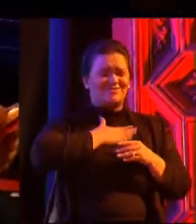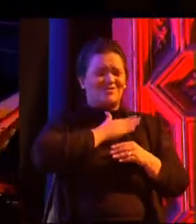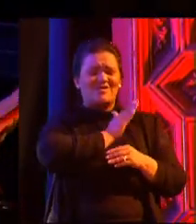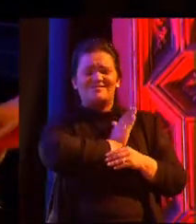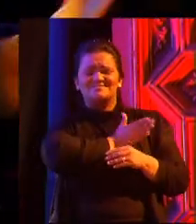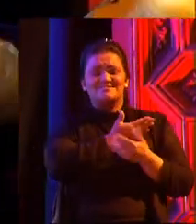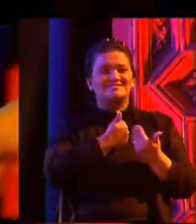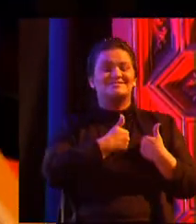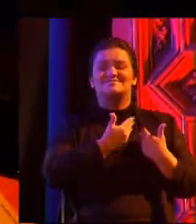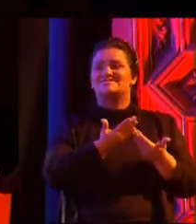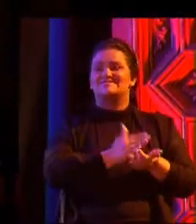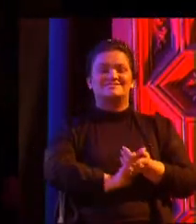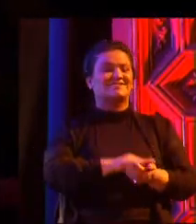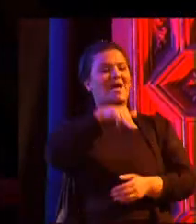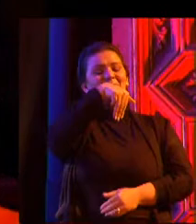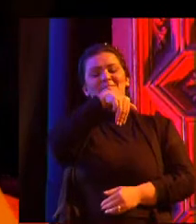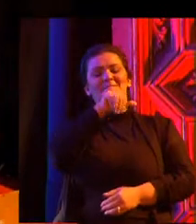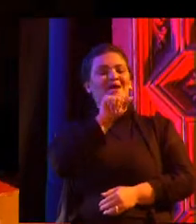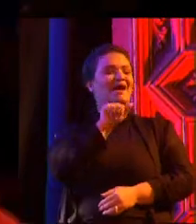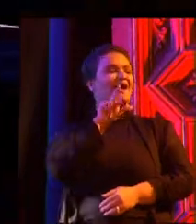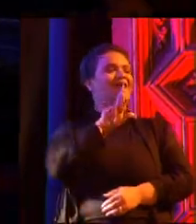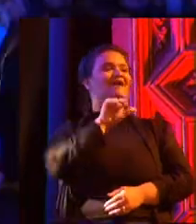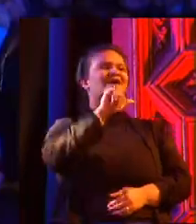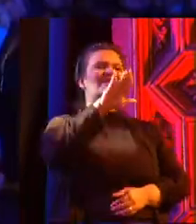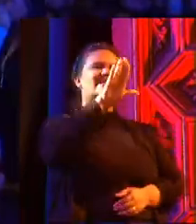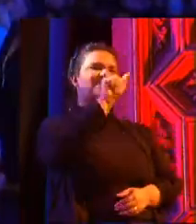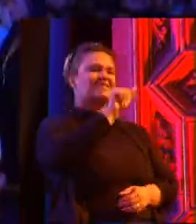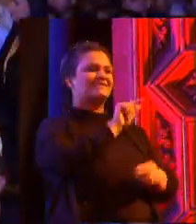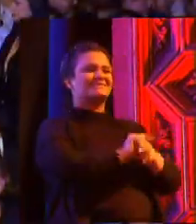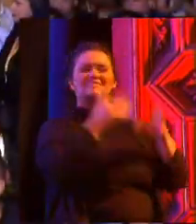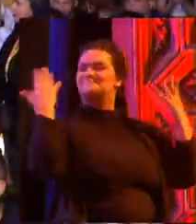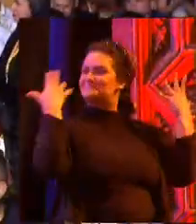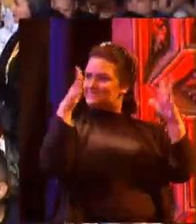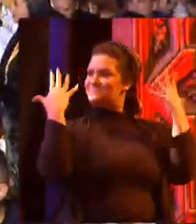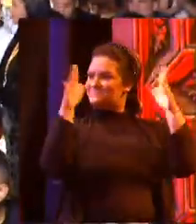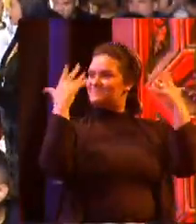Gigi. Maria Antônia Jiménez.